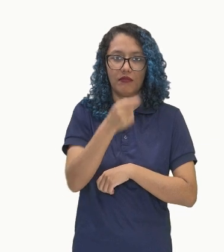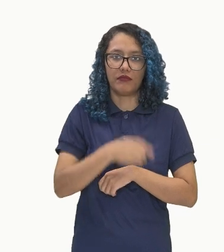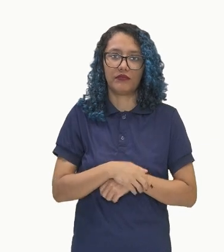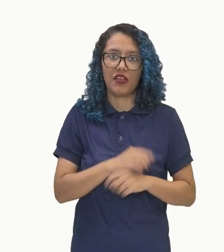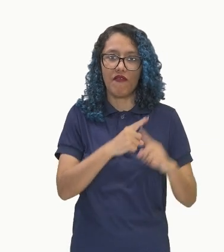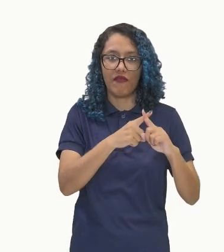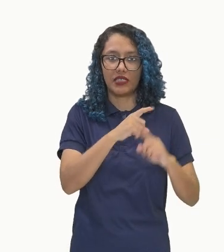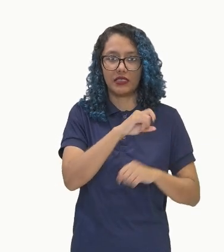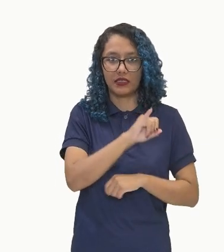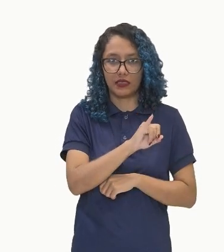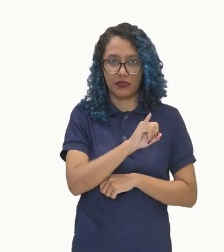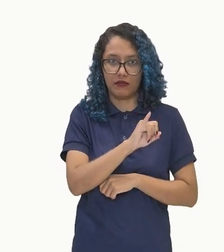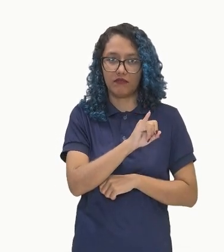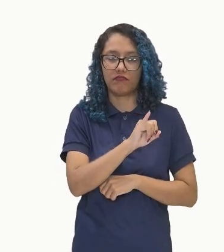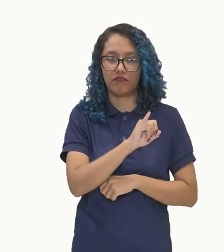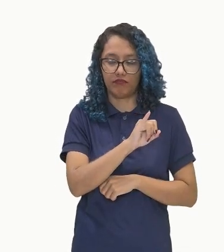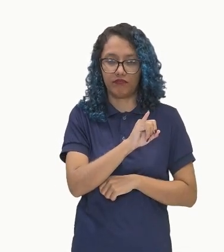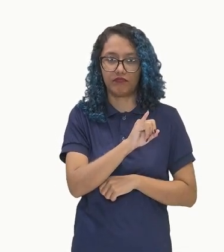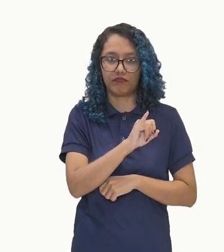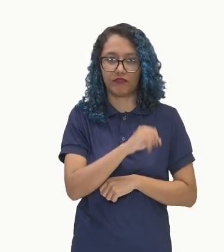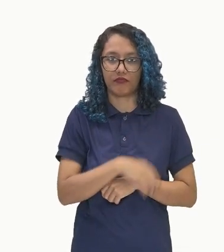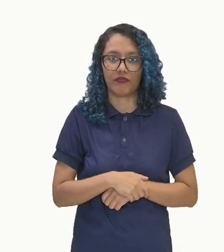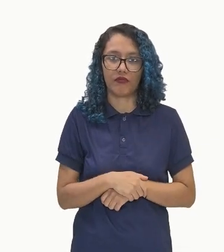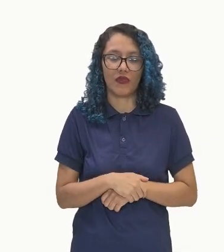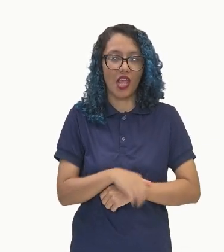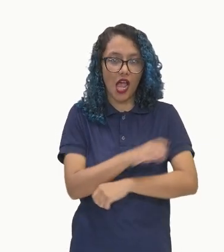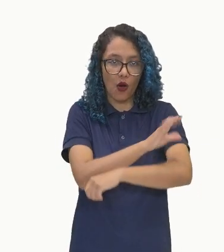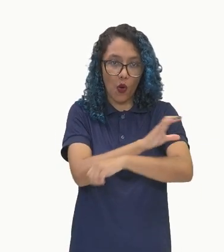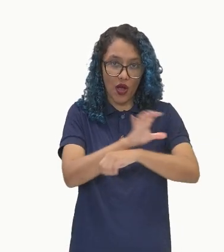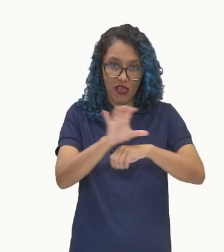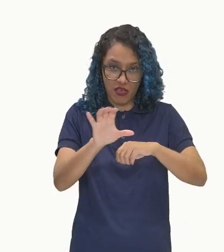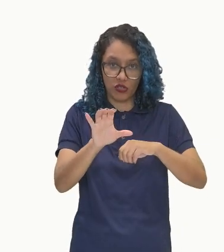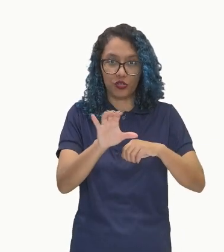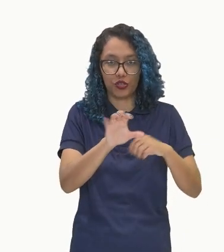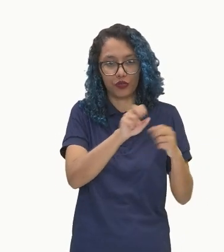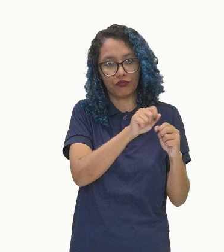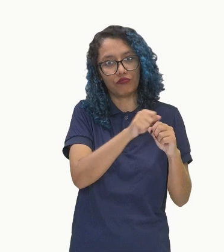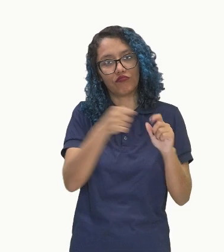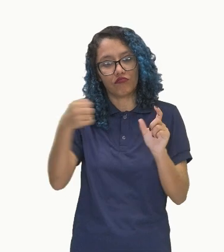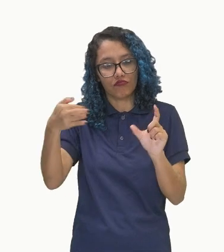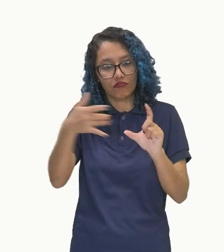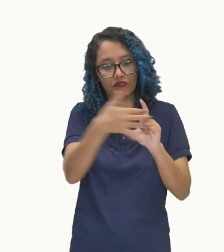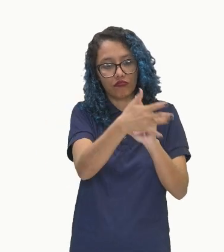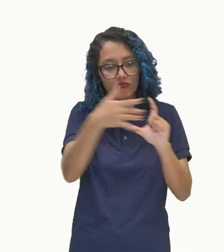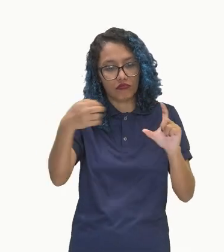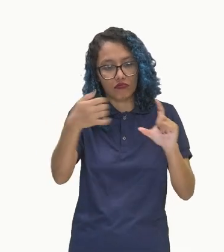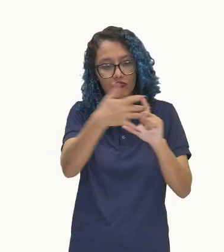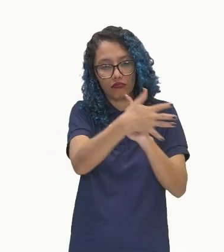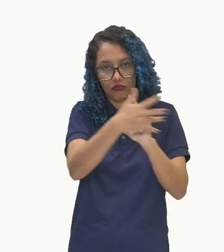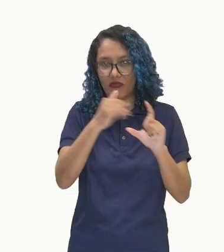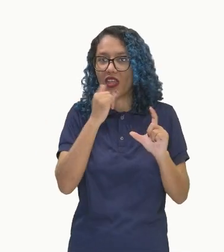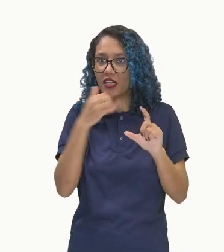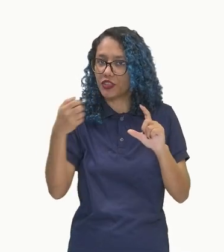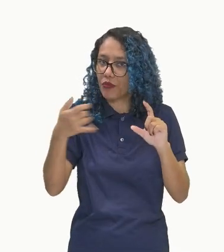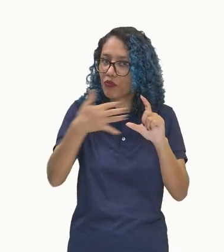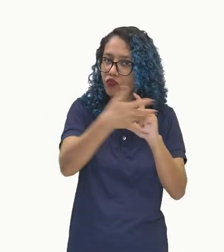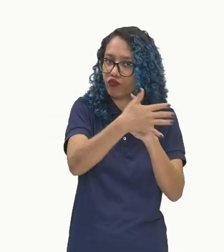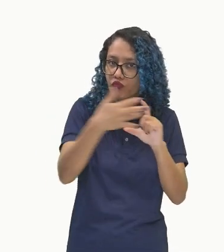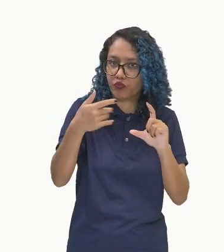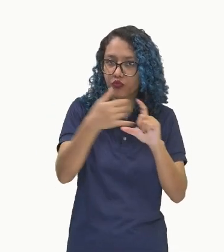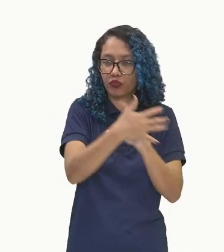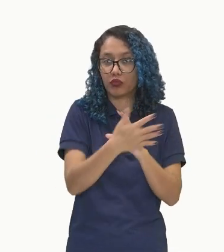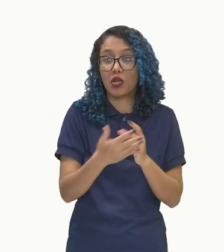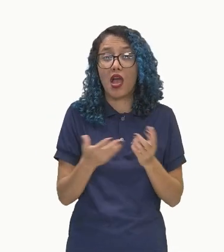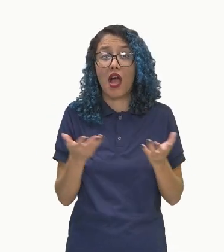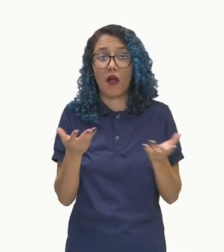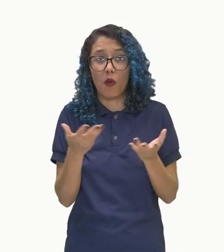receptor elétrico. Hoje nós não vamos fazer cálculo nenhum. Basta você perceber qual é a equação que nós